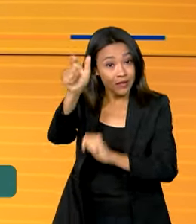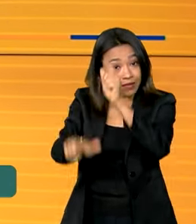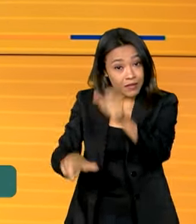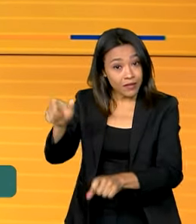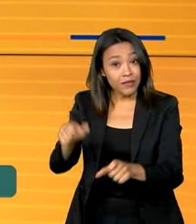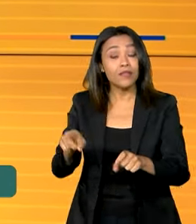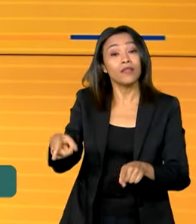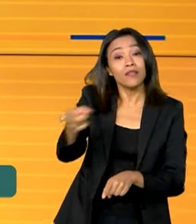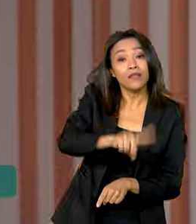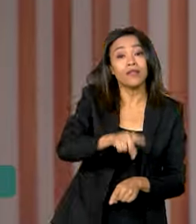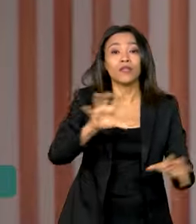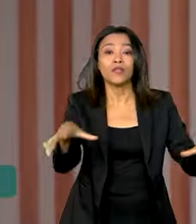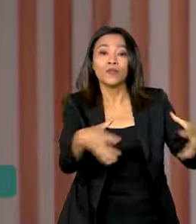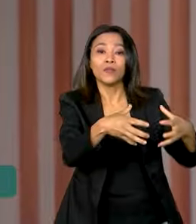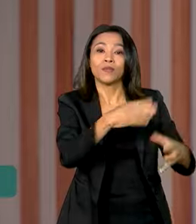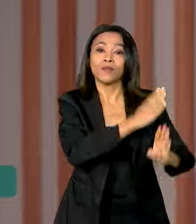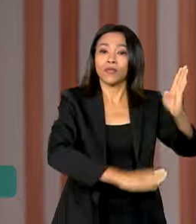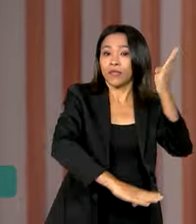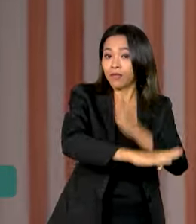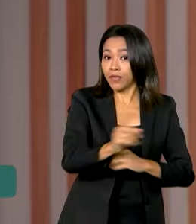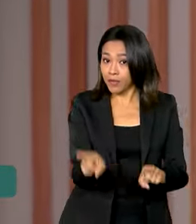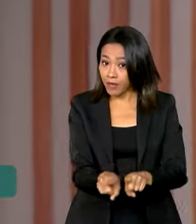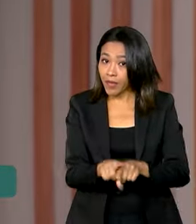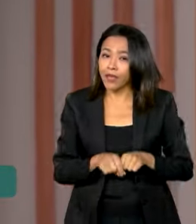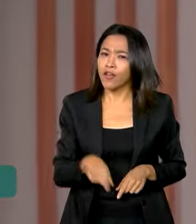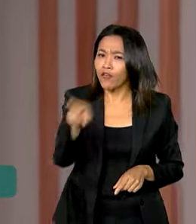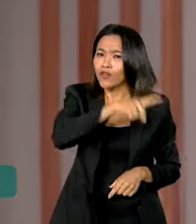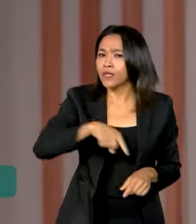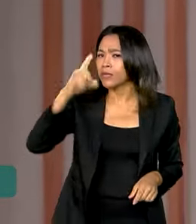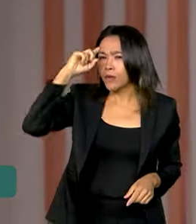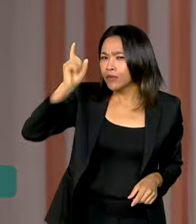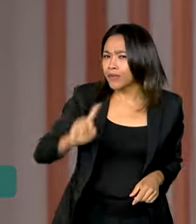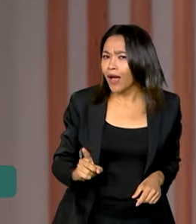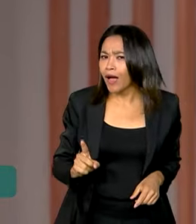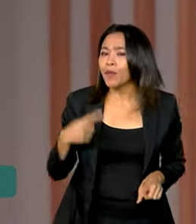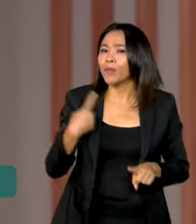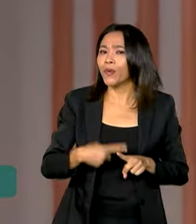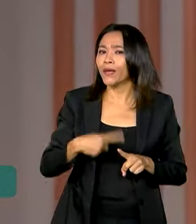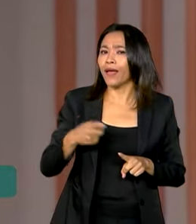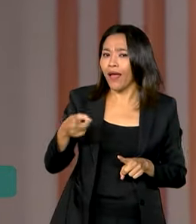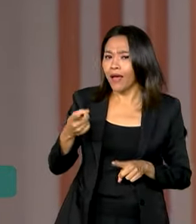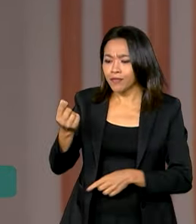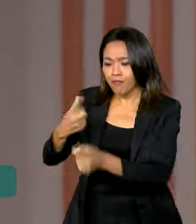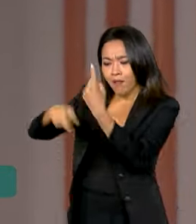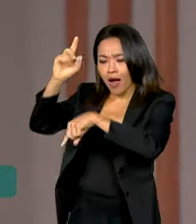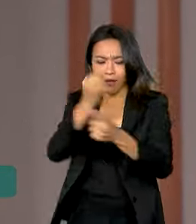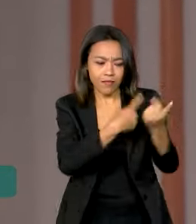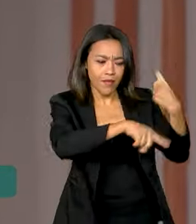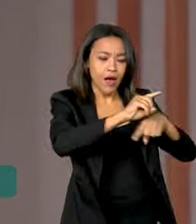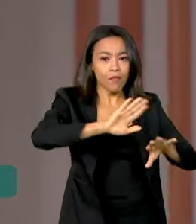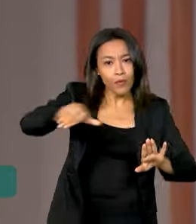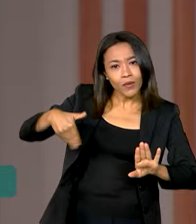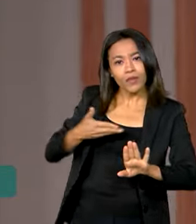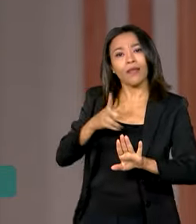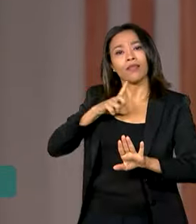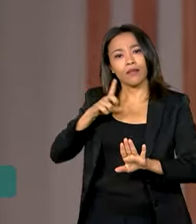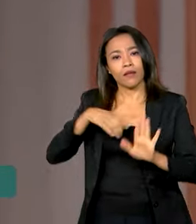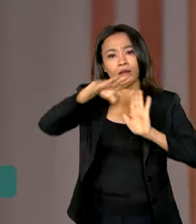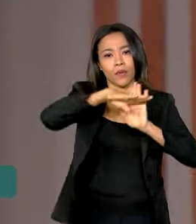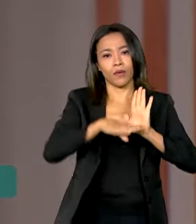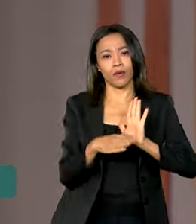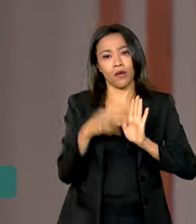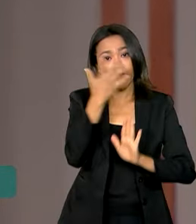paraolimpíadas de Paris mas o que muita gente não sabe é que por trás desse feito estão programas federais como bolsa